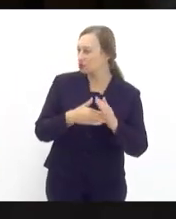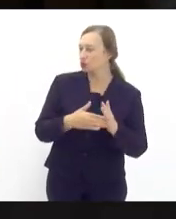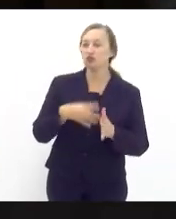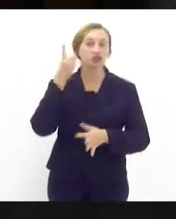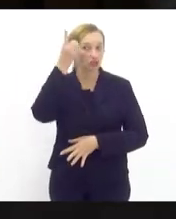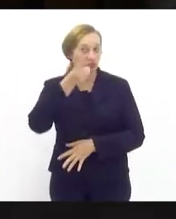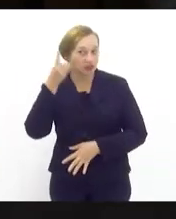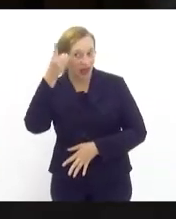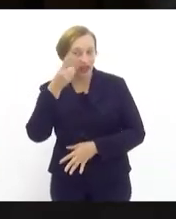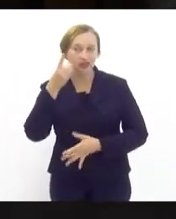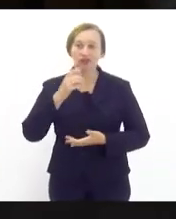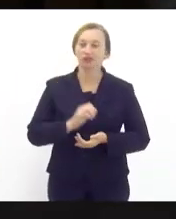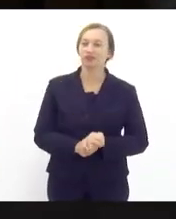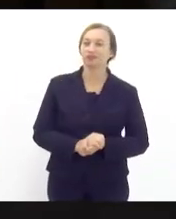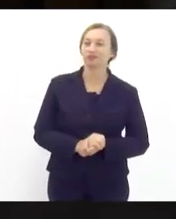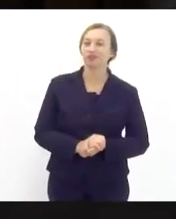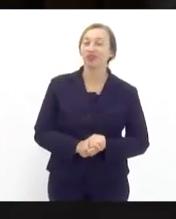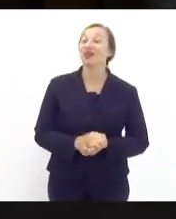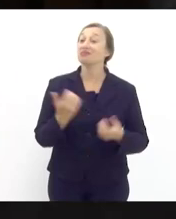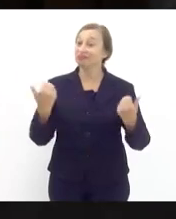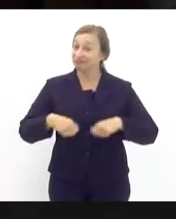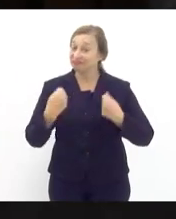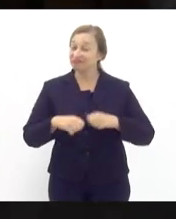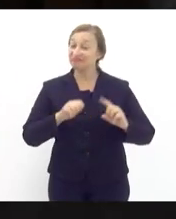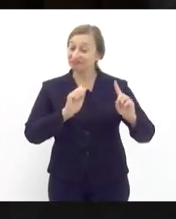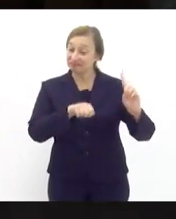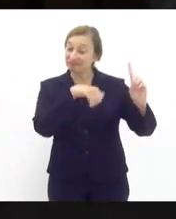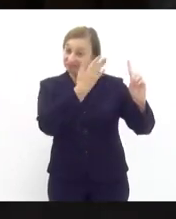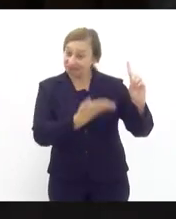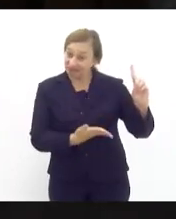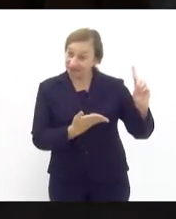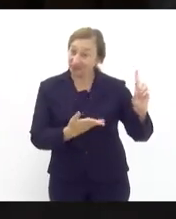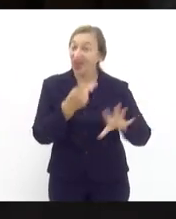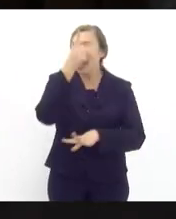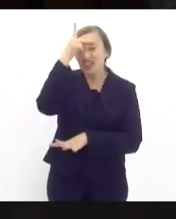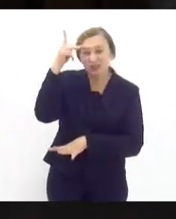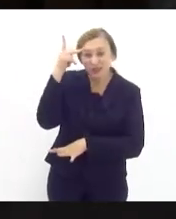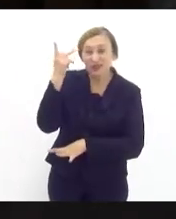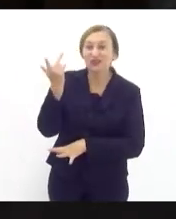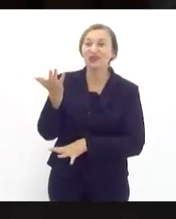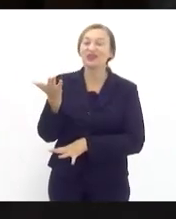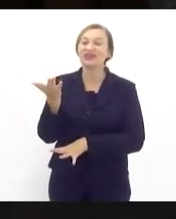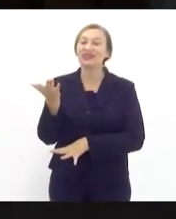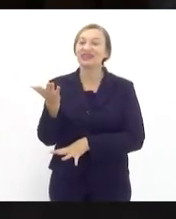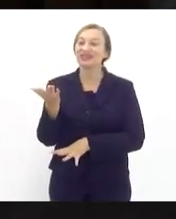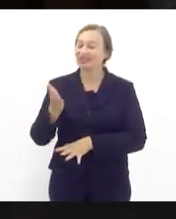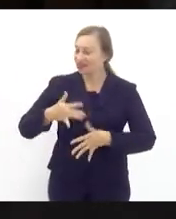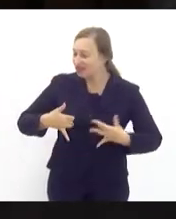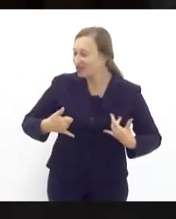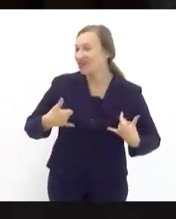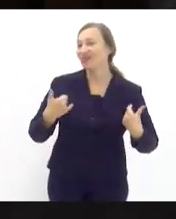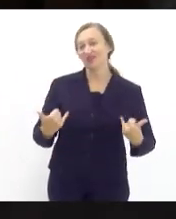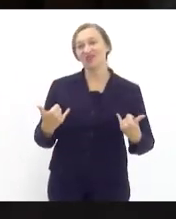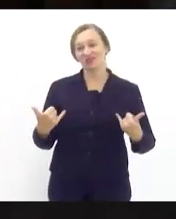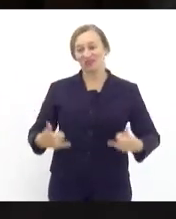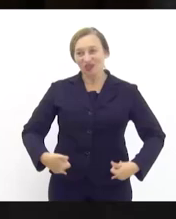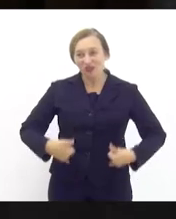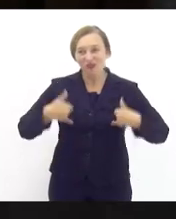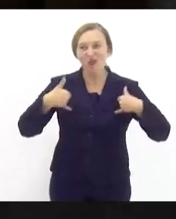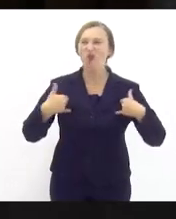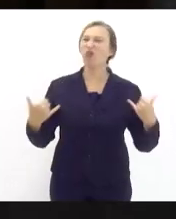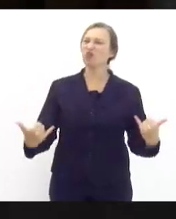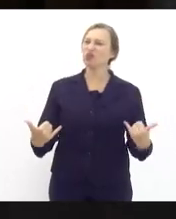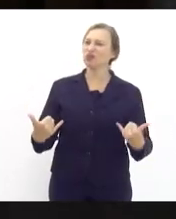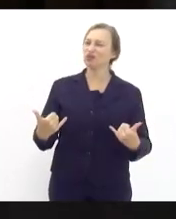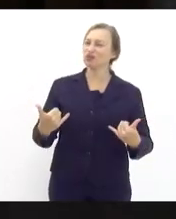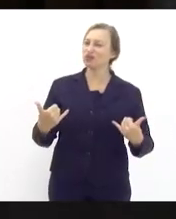colaboradores mas a gente precisava homenagear aquelas pessoas que nos honram aquelas pessoas que nos